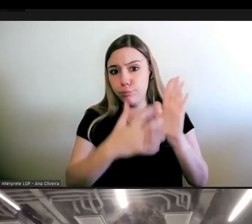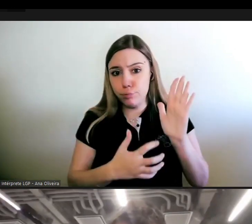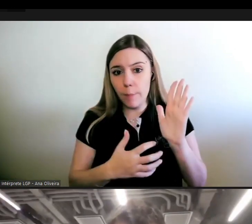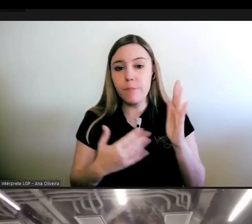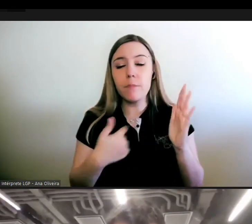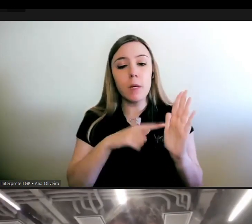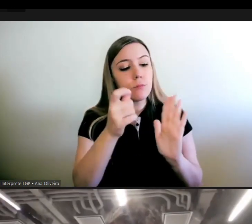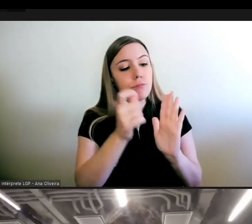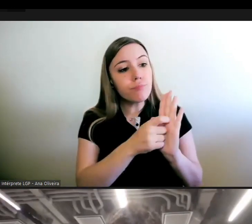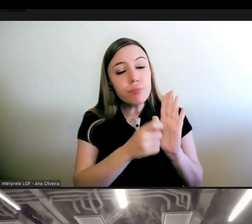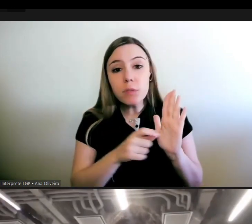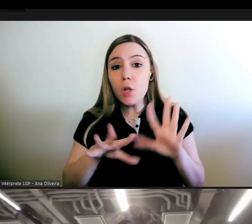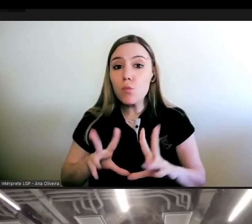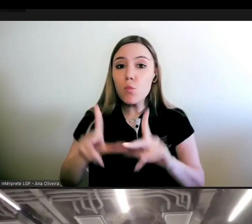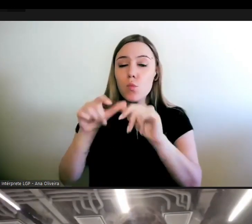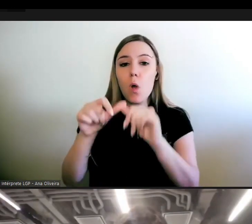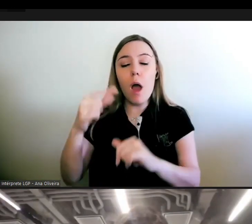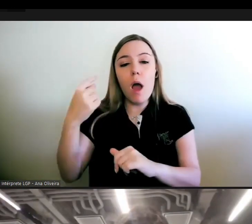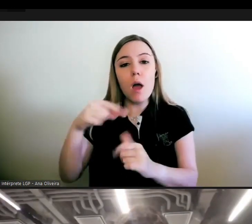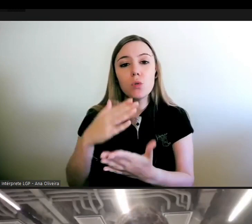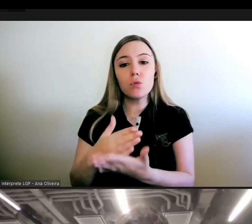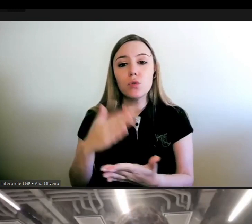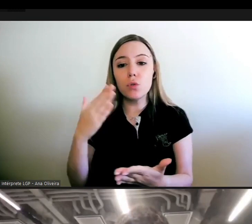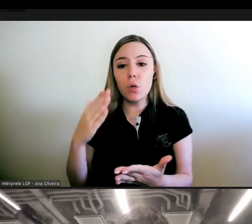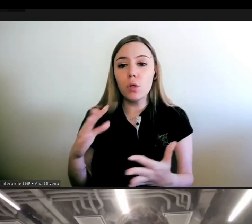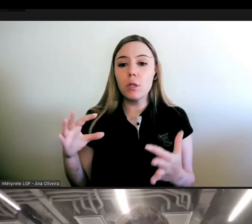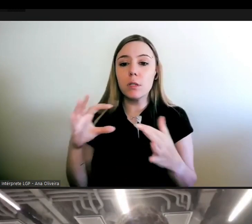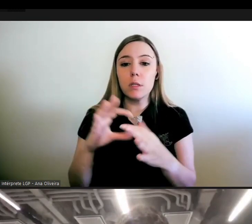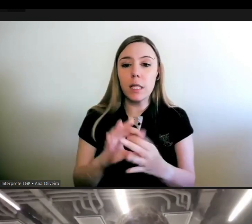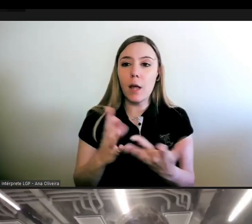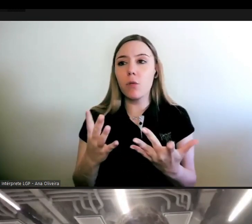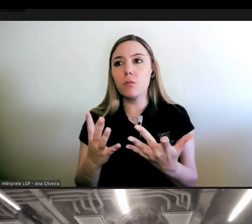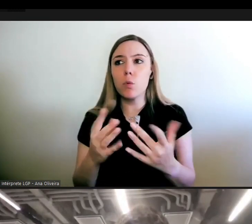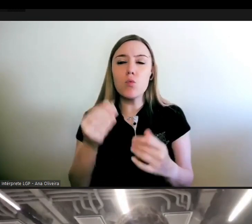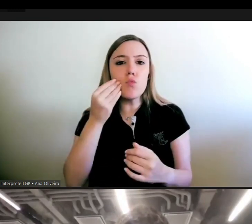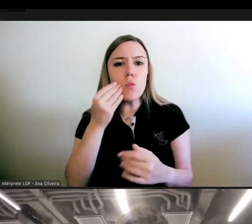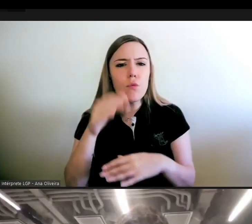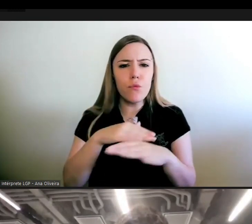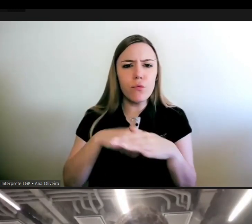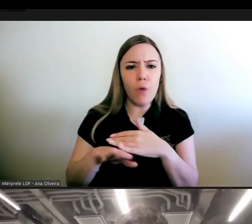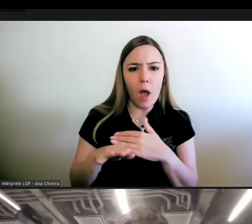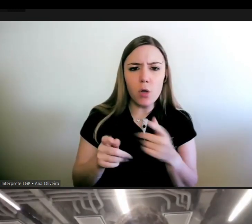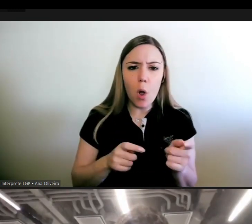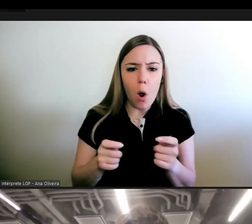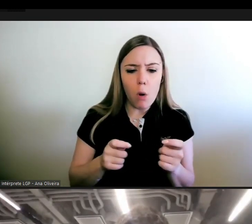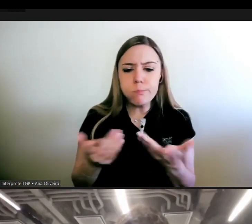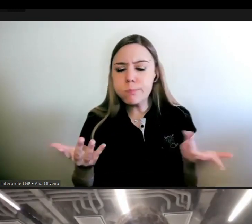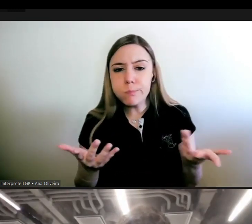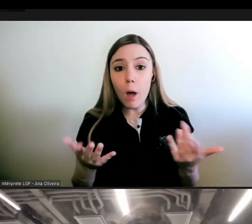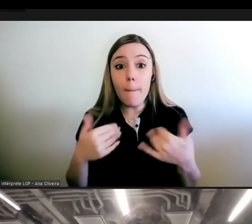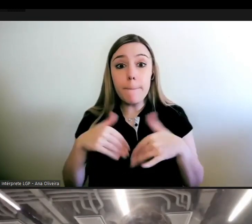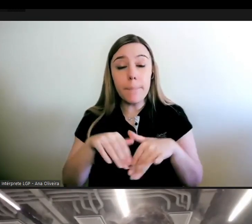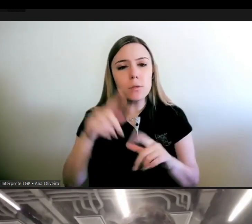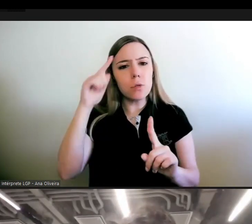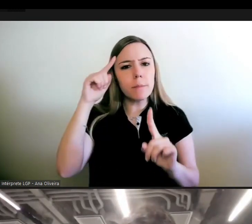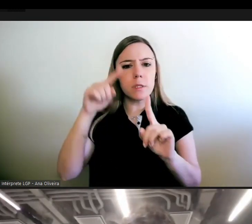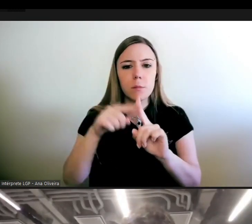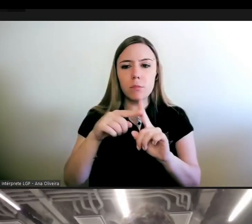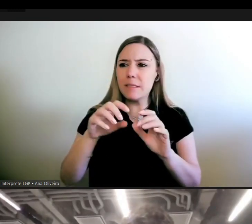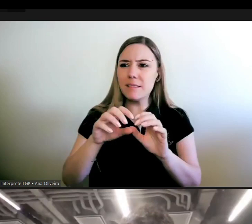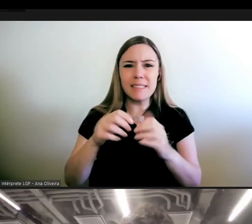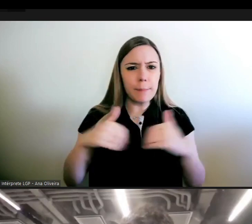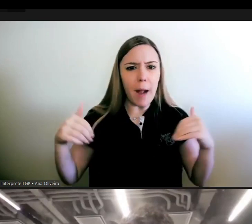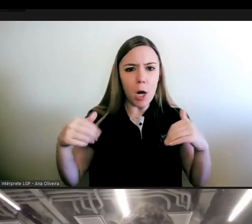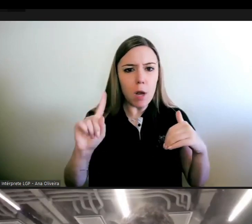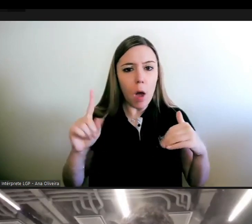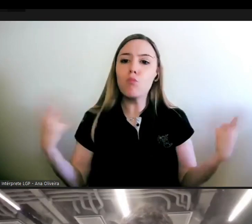não apenas uma agenda do chamado norte para o chamado sul, mas uma agenda que interliga as pessoas.